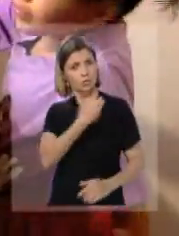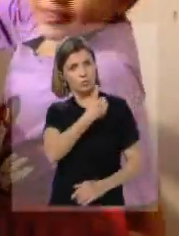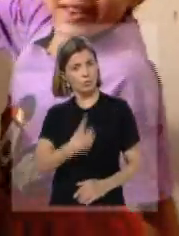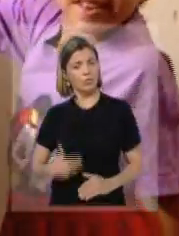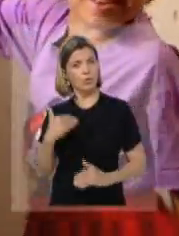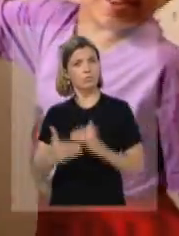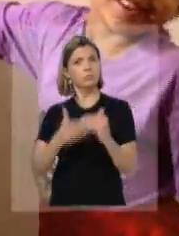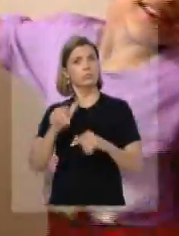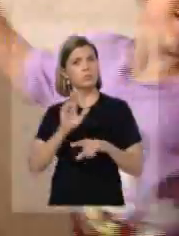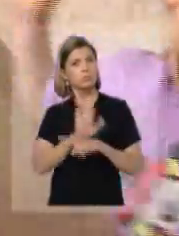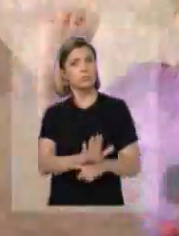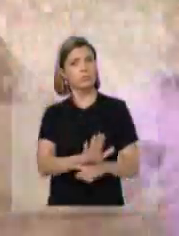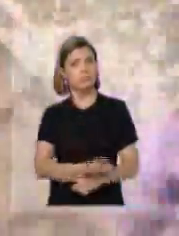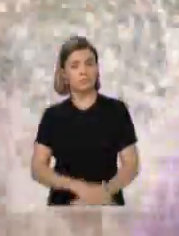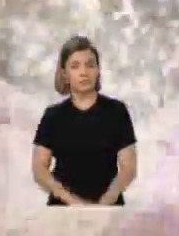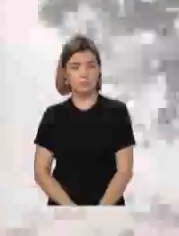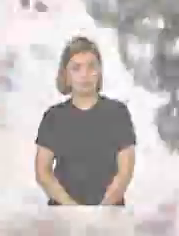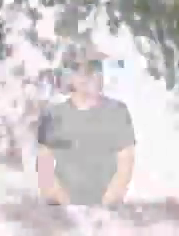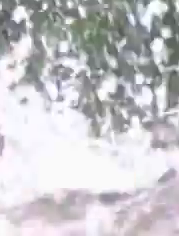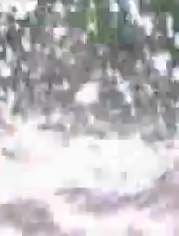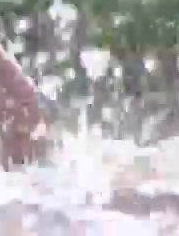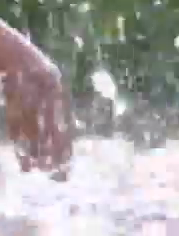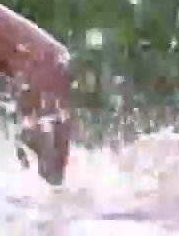e das próximas gerações.